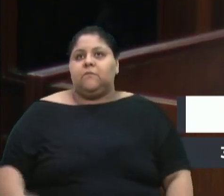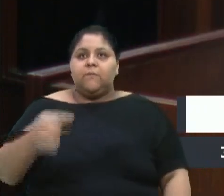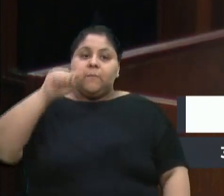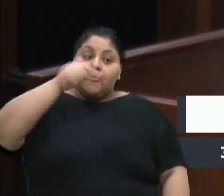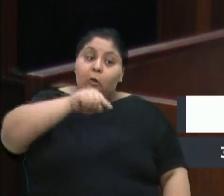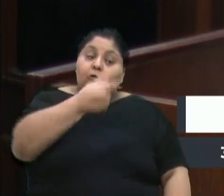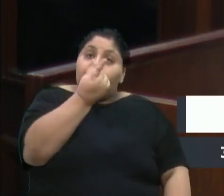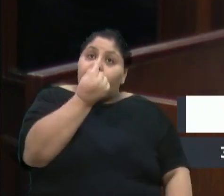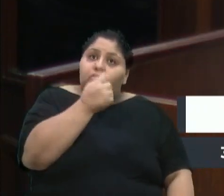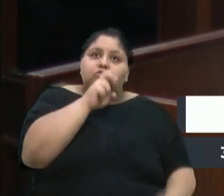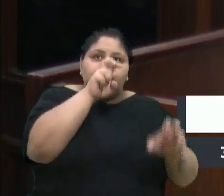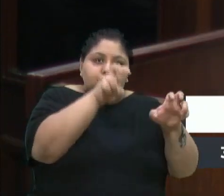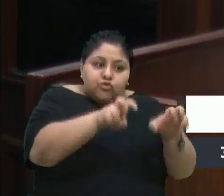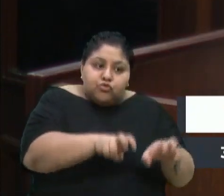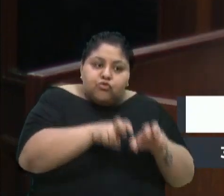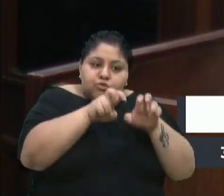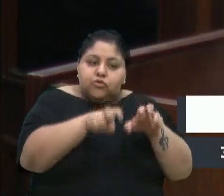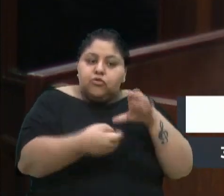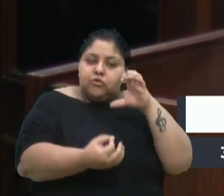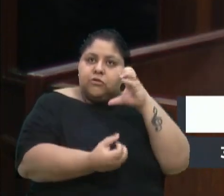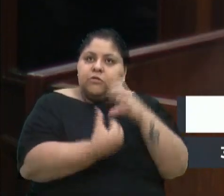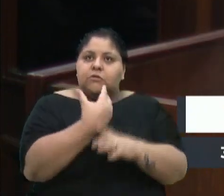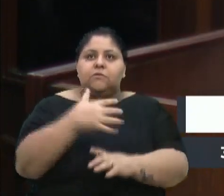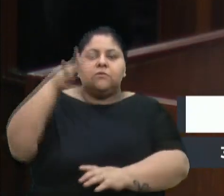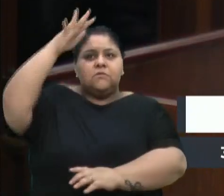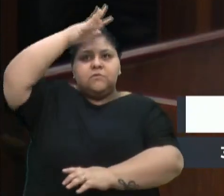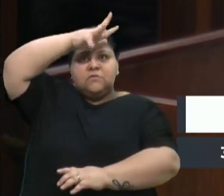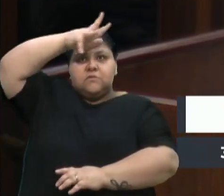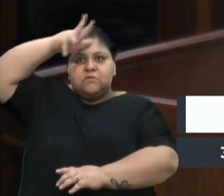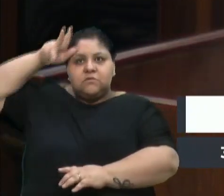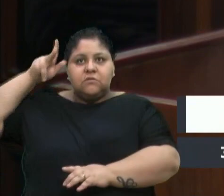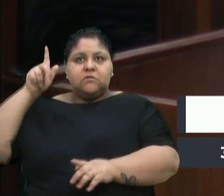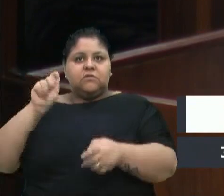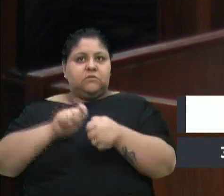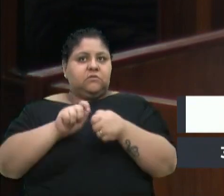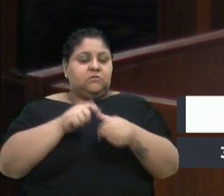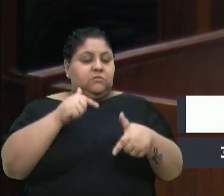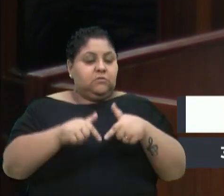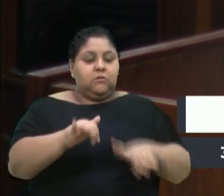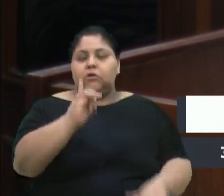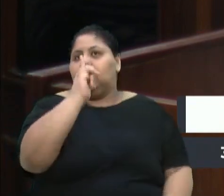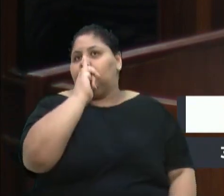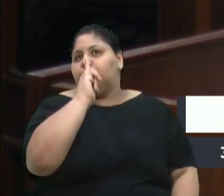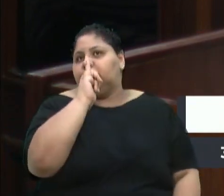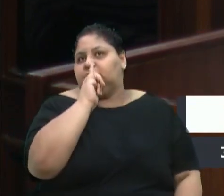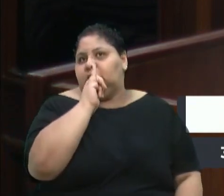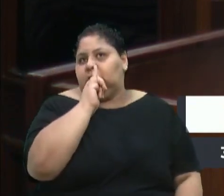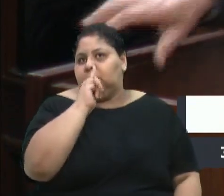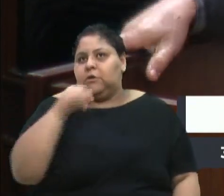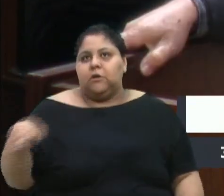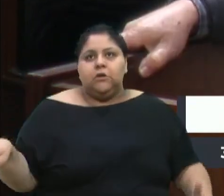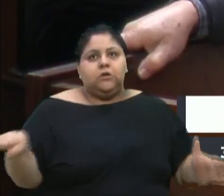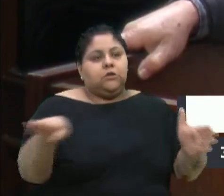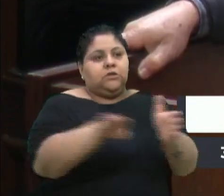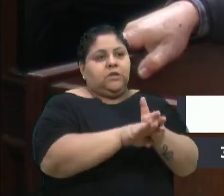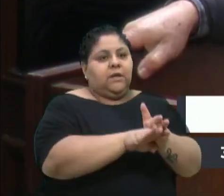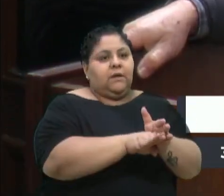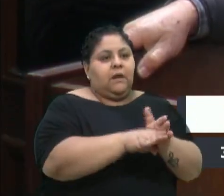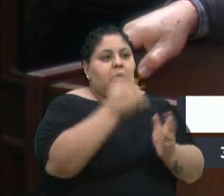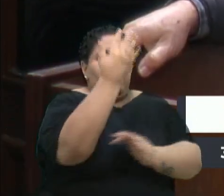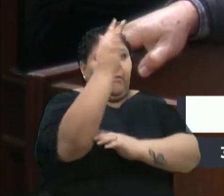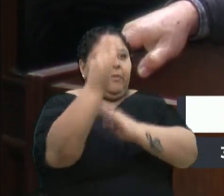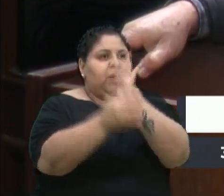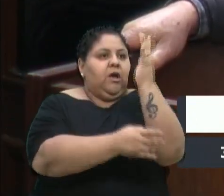foi criado, jovem. Quando a prefeitura presta serviço, por exemplo, vai lá lavrar, vai passar uma grade com uma